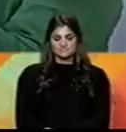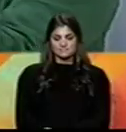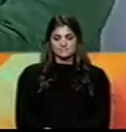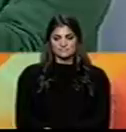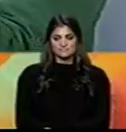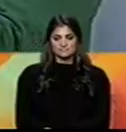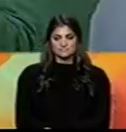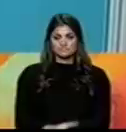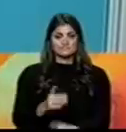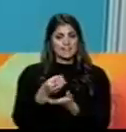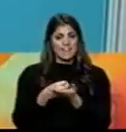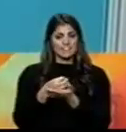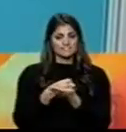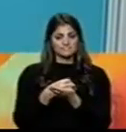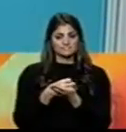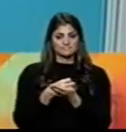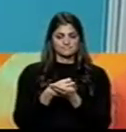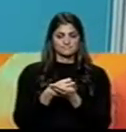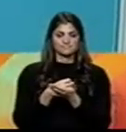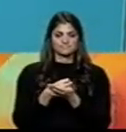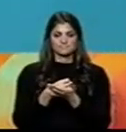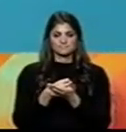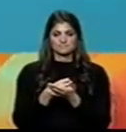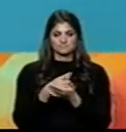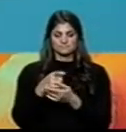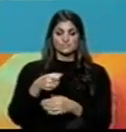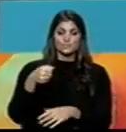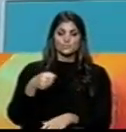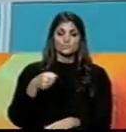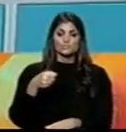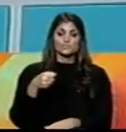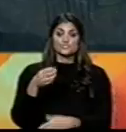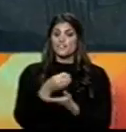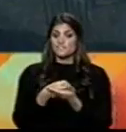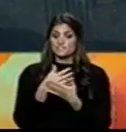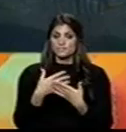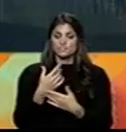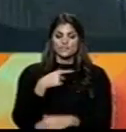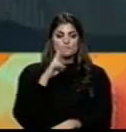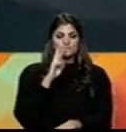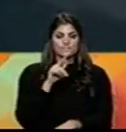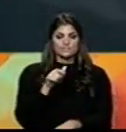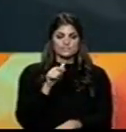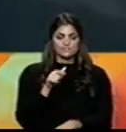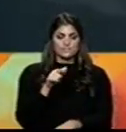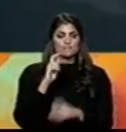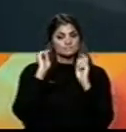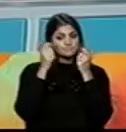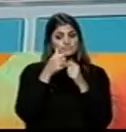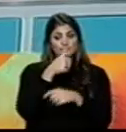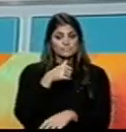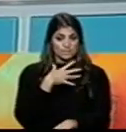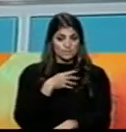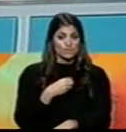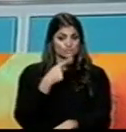Para nos trazer nada. O cesto ainda está vazio, Jorge. Então... Mas eu vejo que tu já estás aí nessa versão capuchinho vermelho, que